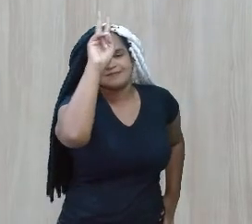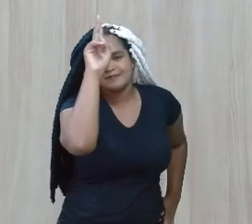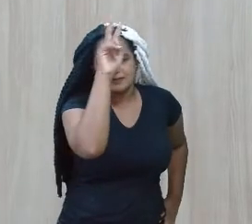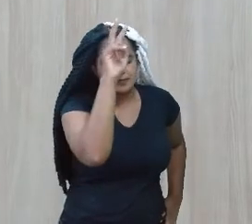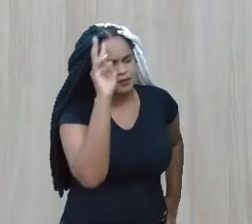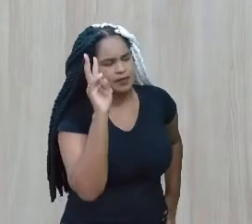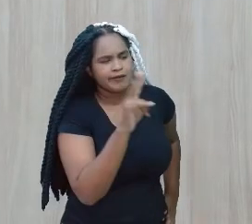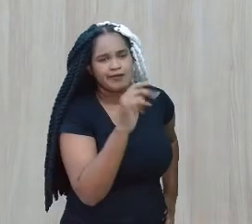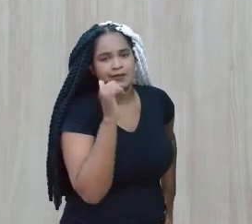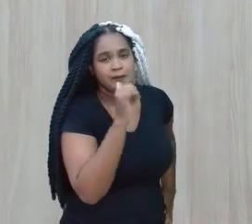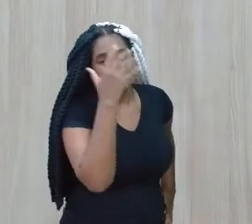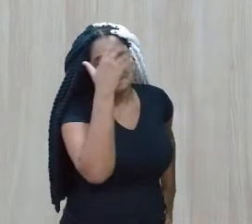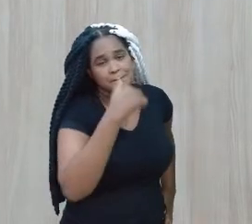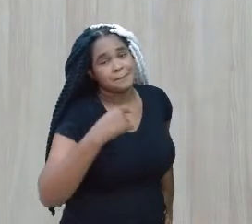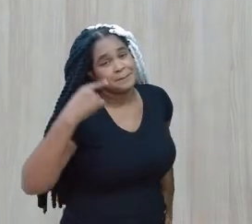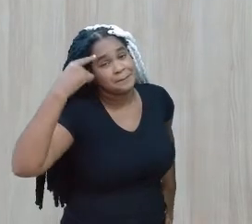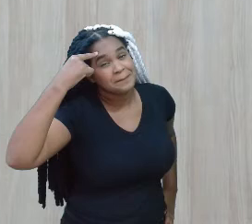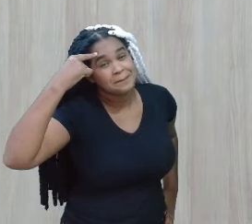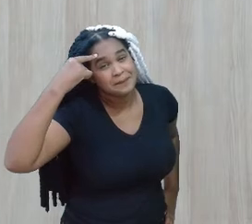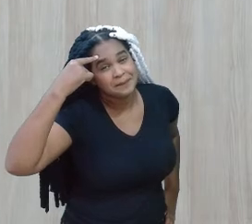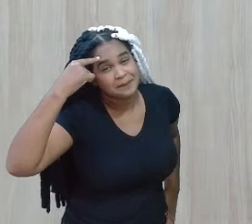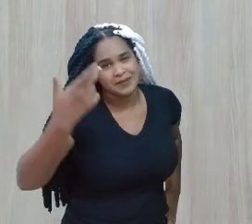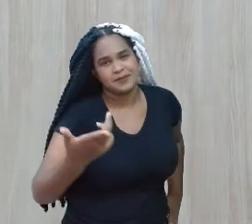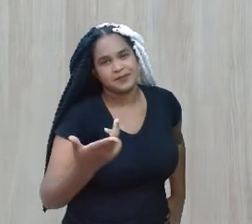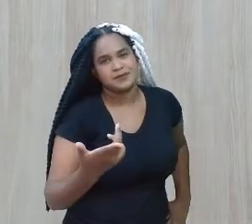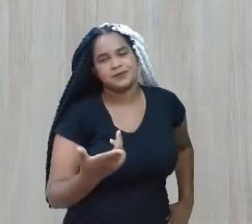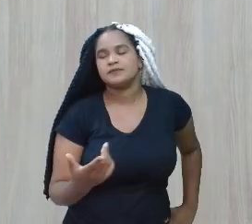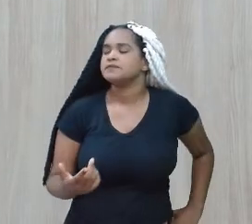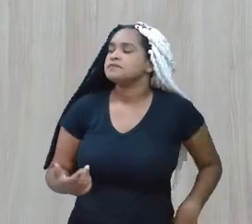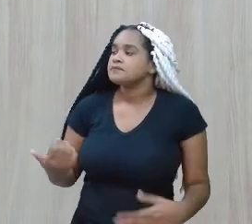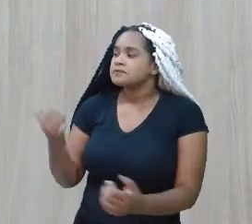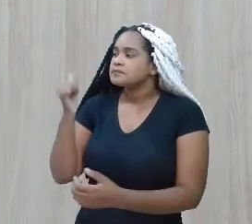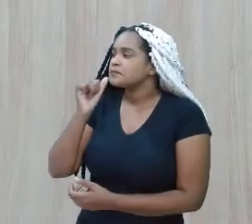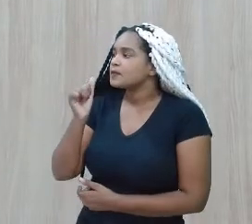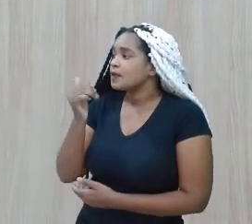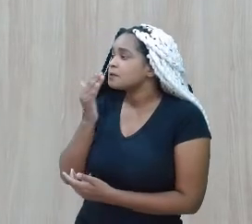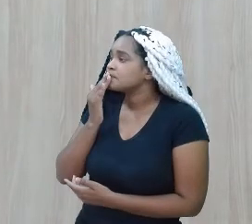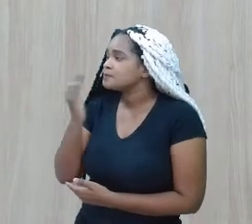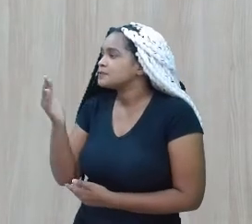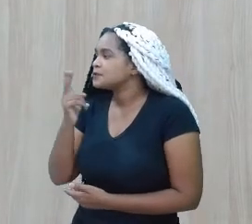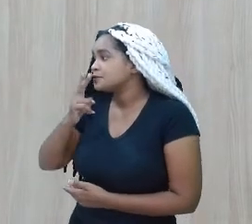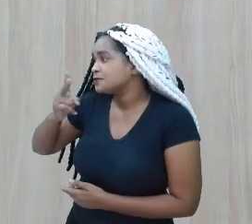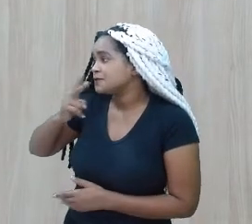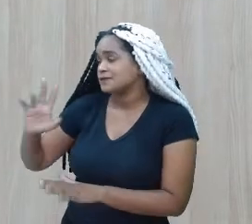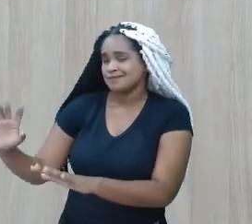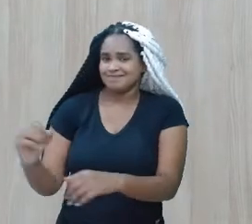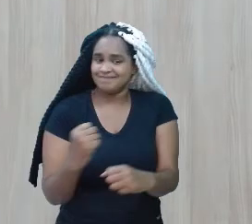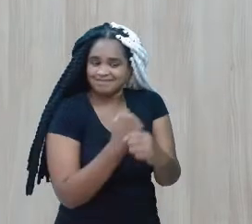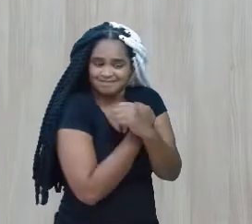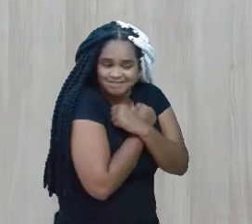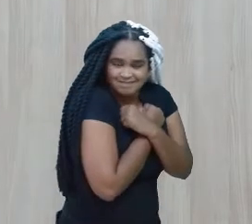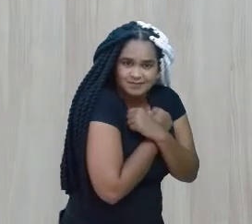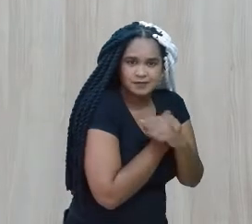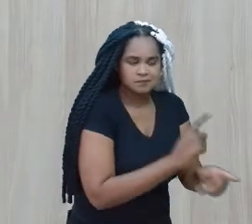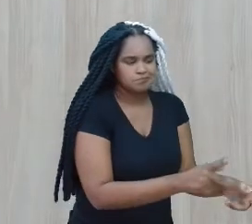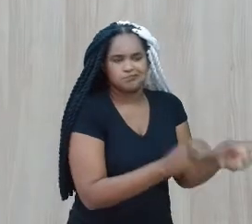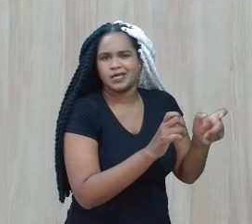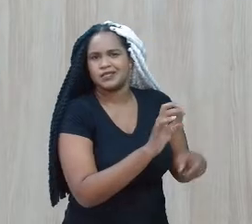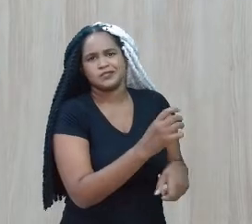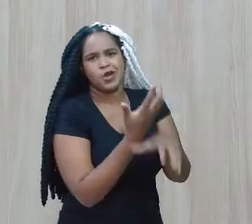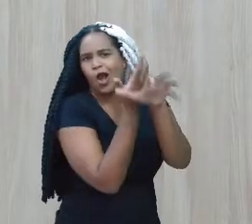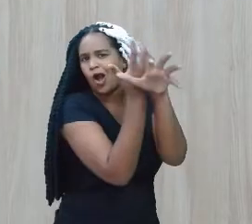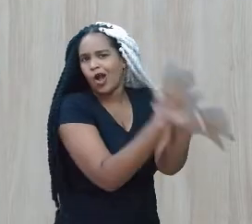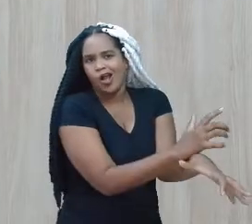uma moça muito bonita que lhe pede um cigarro e quando ele vai beijá-la, abraçá-la, ele percebe que é apenas